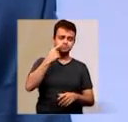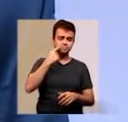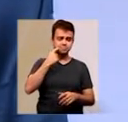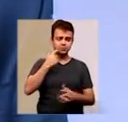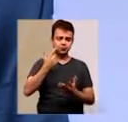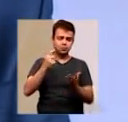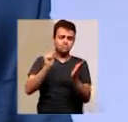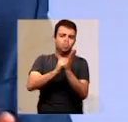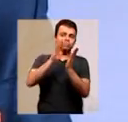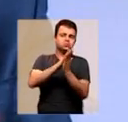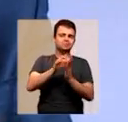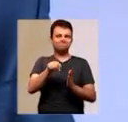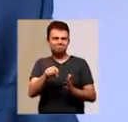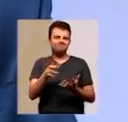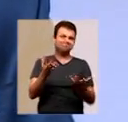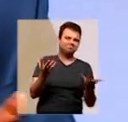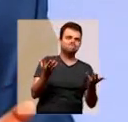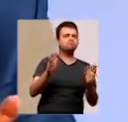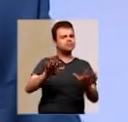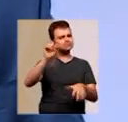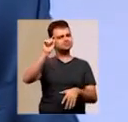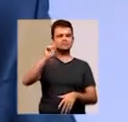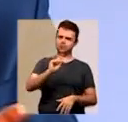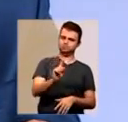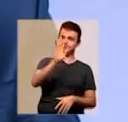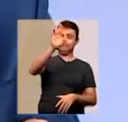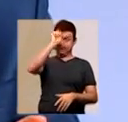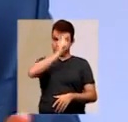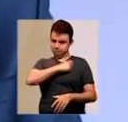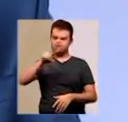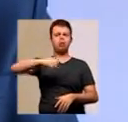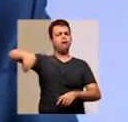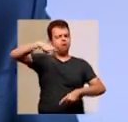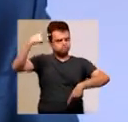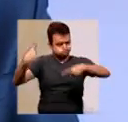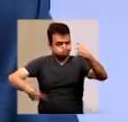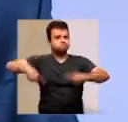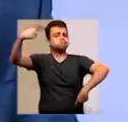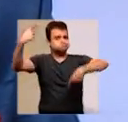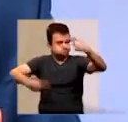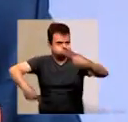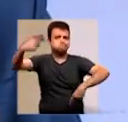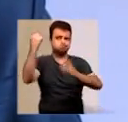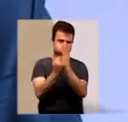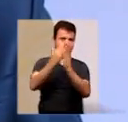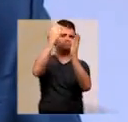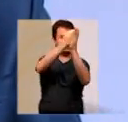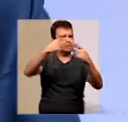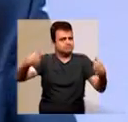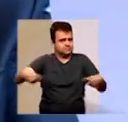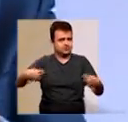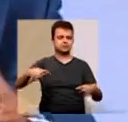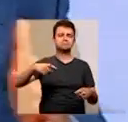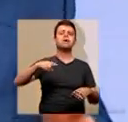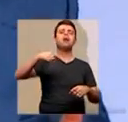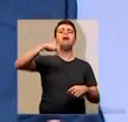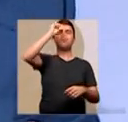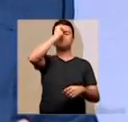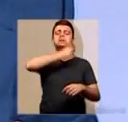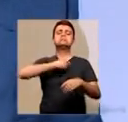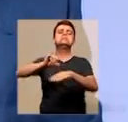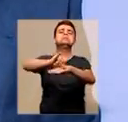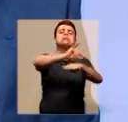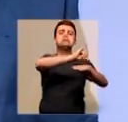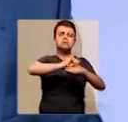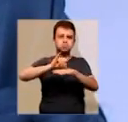Precisa regulamentar. Mas aqui em Rio Preto seria muito interessante que se discutisse isso com mais profundidade, porque nós temos um monitoramento no centro de Rio